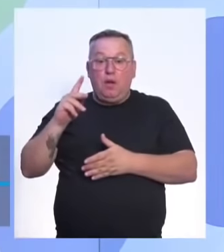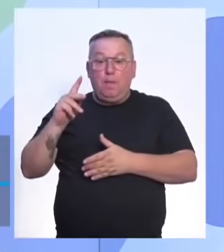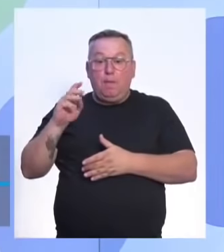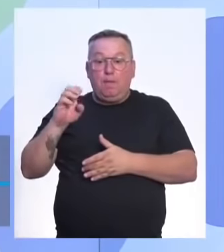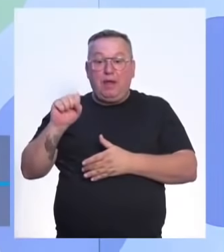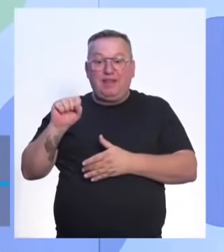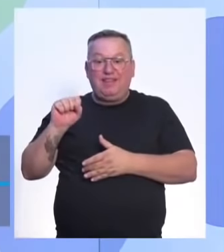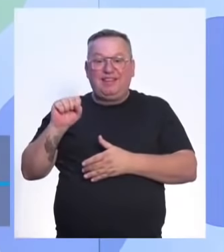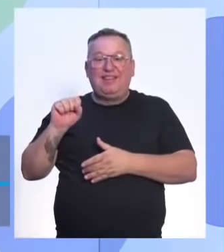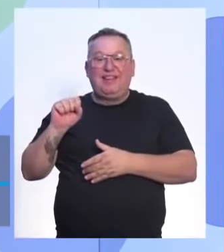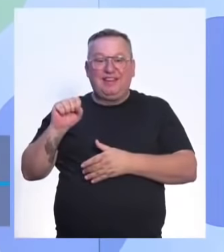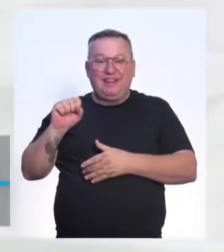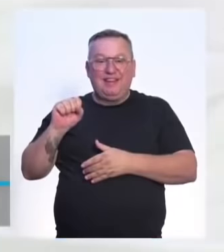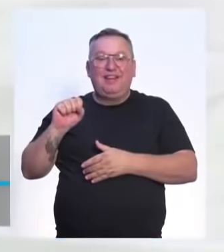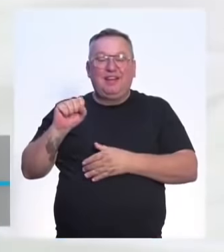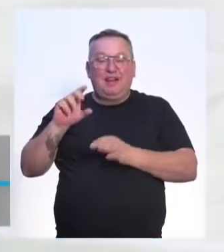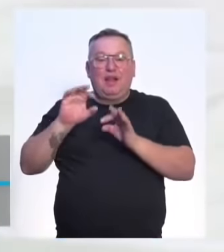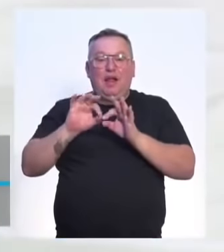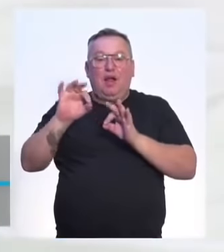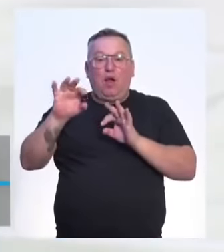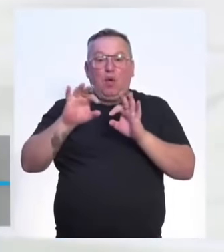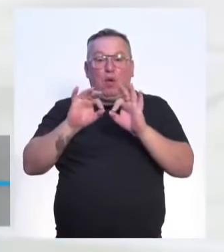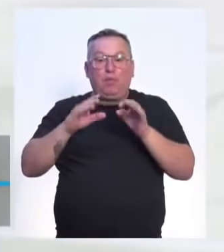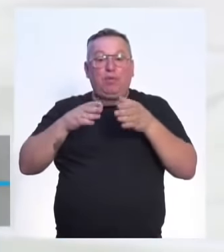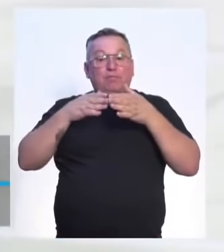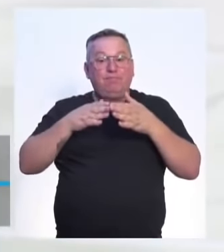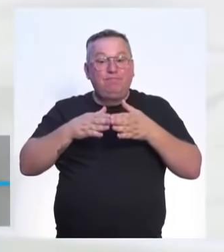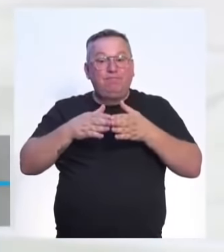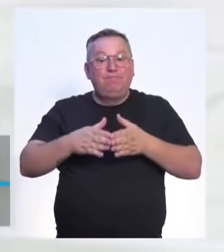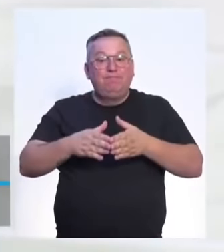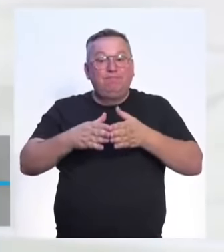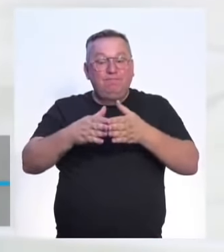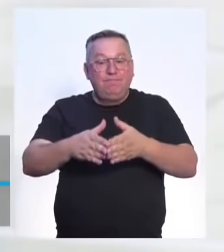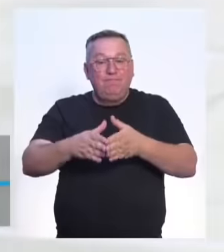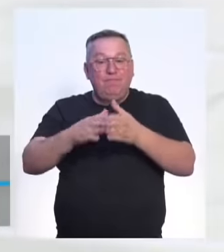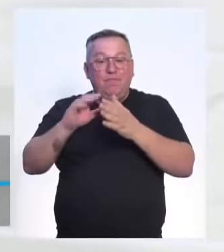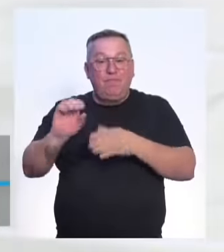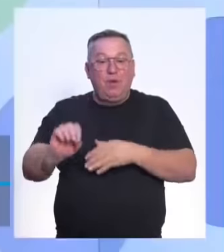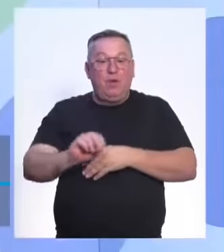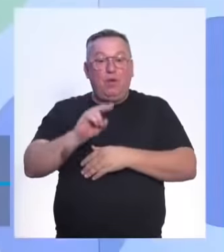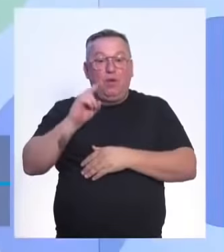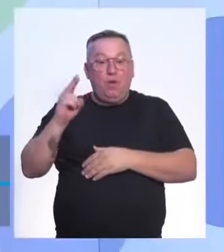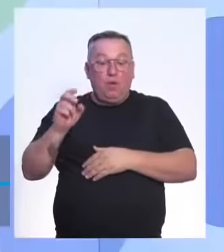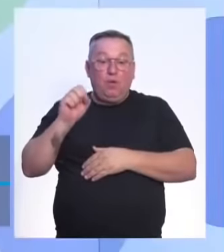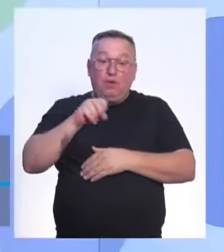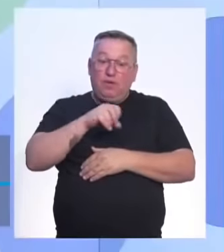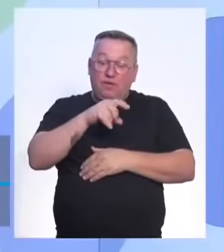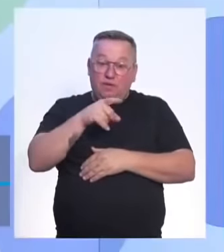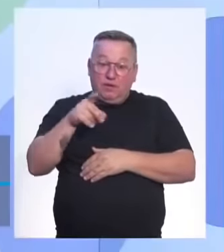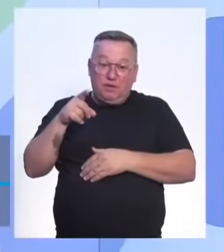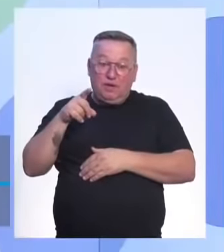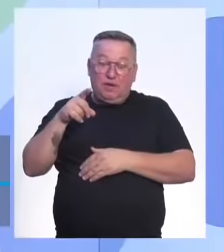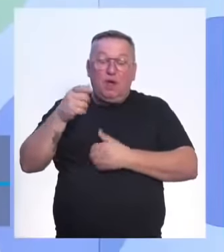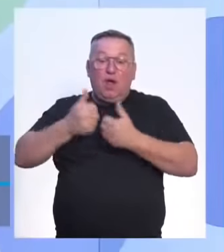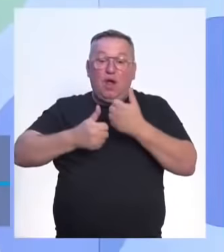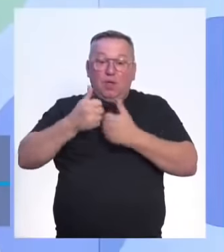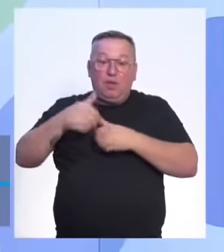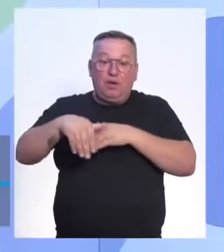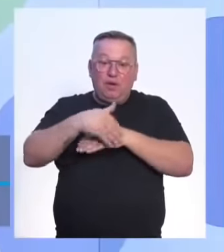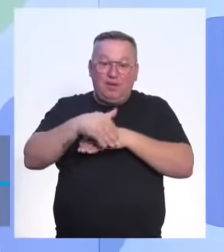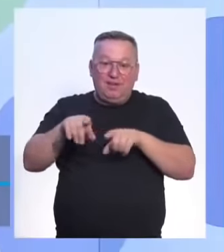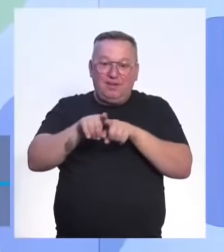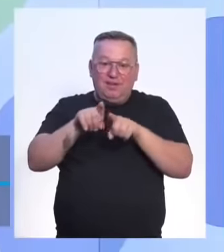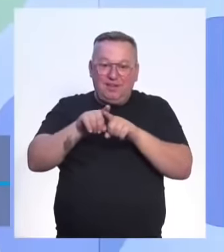Pés. É uma medida náutica, digamos verdade, assim, né? É verdade, né? Medidas ou, náuticas. Se você joga bola na rua, você